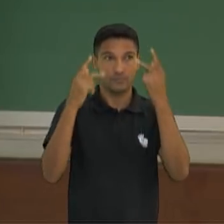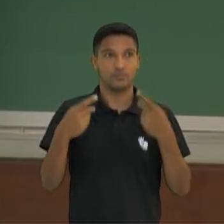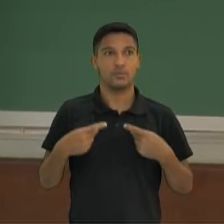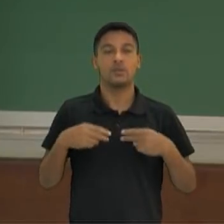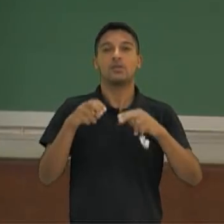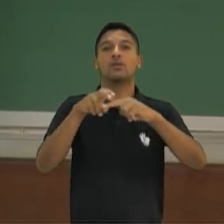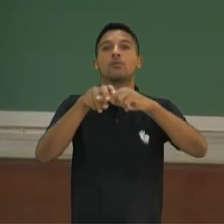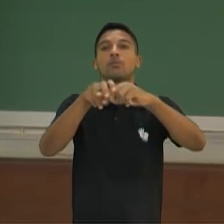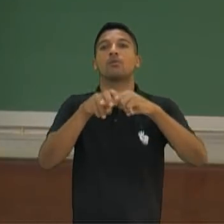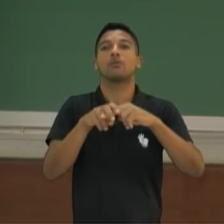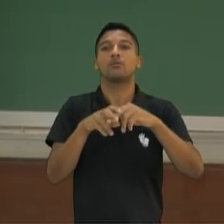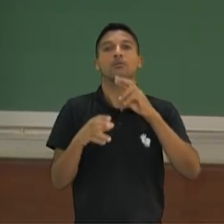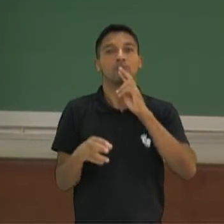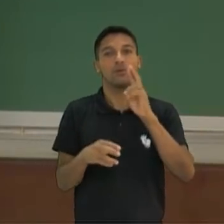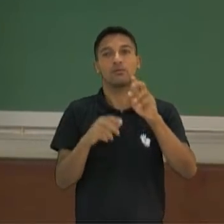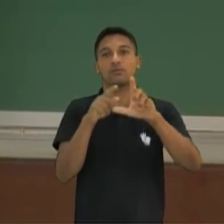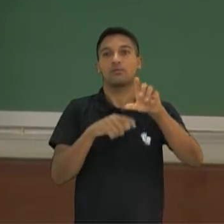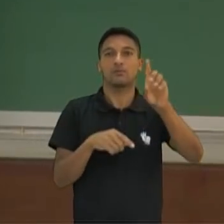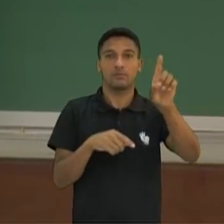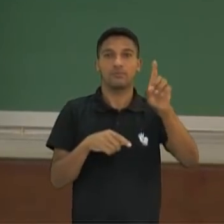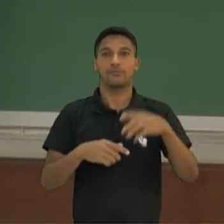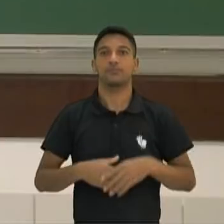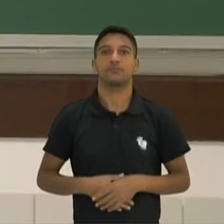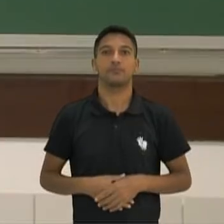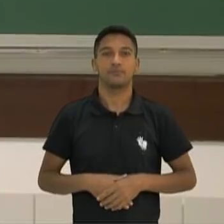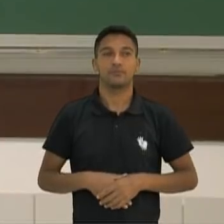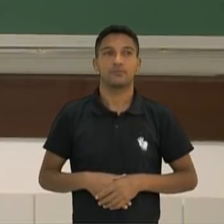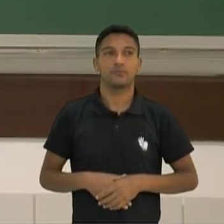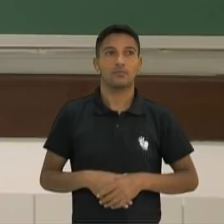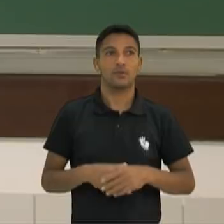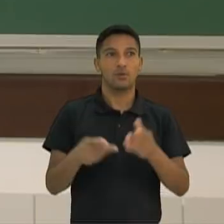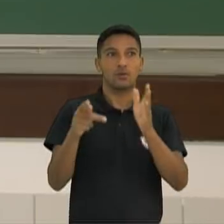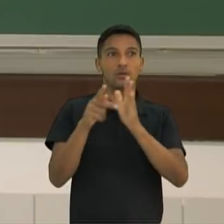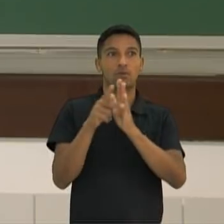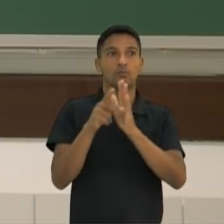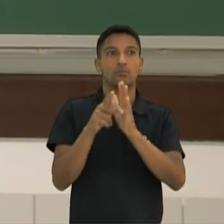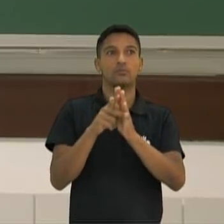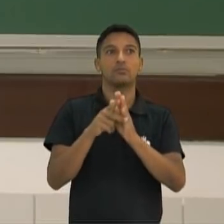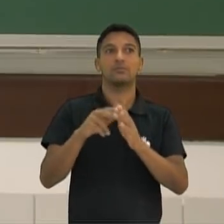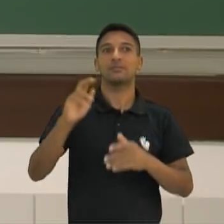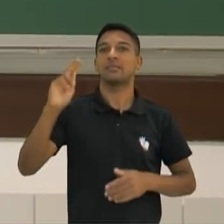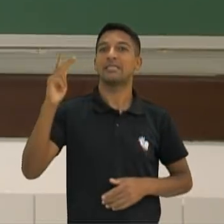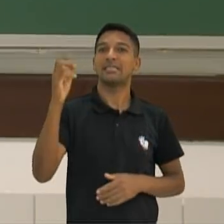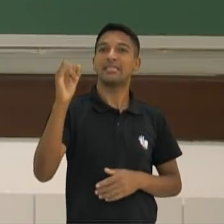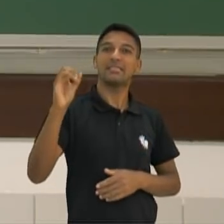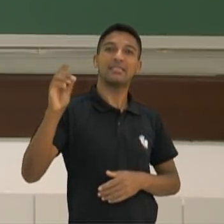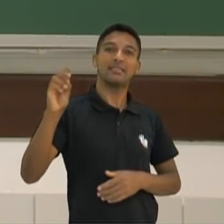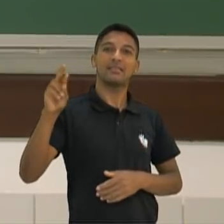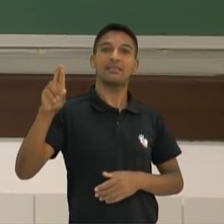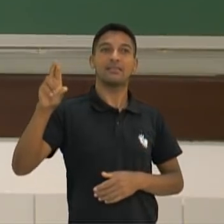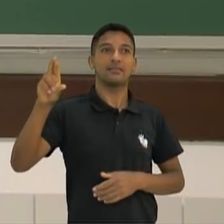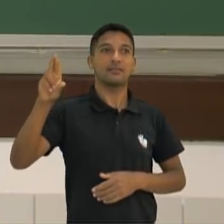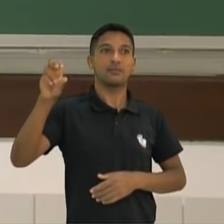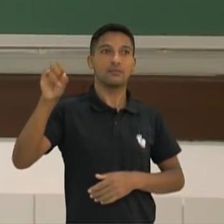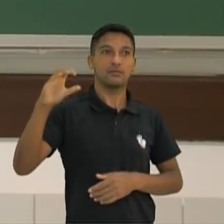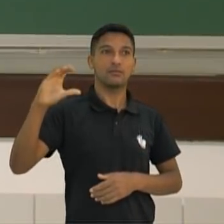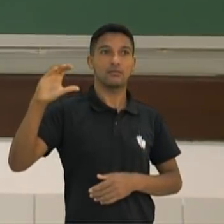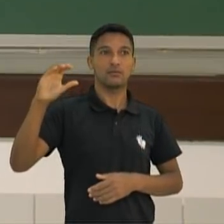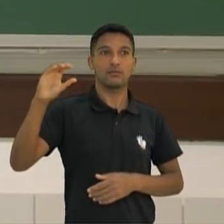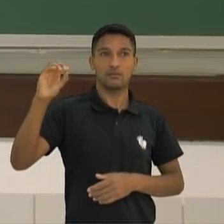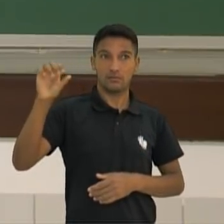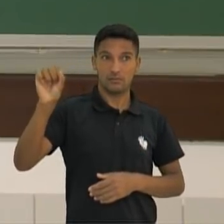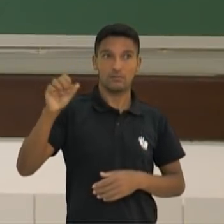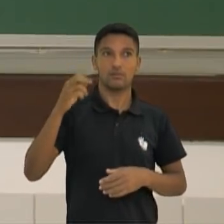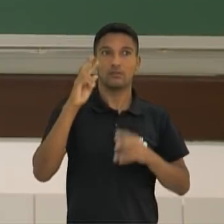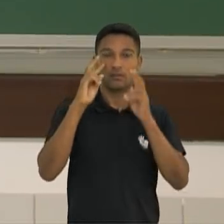Beleza? Tenho certeza que vocês acertaram. Ligada à questão hídrica, também não é diferente das mais diversas localidades do planeta,